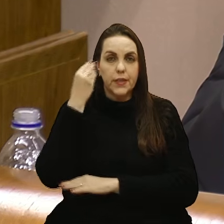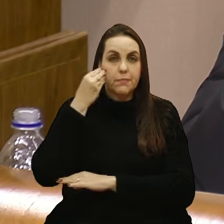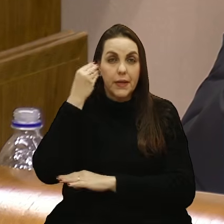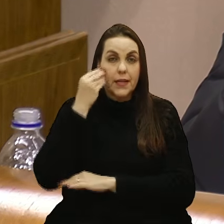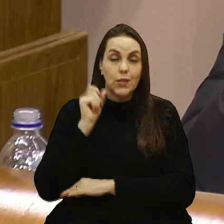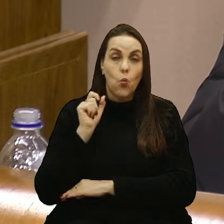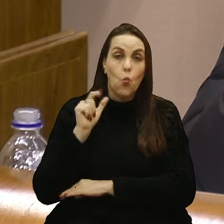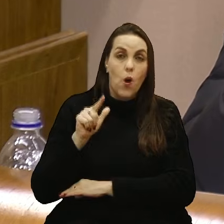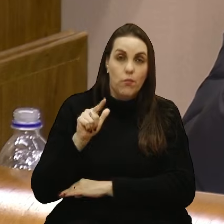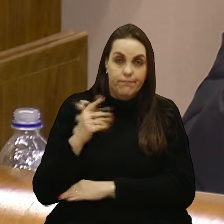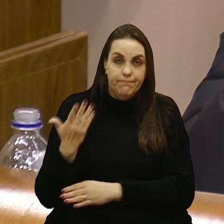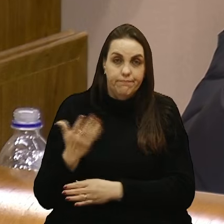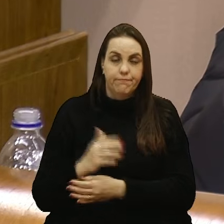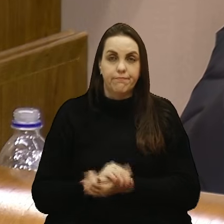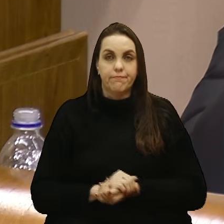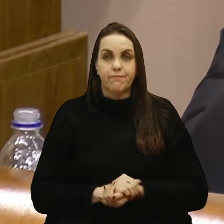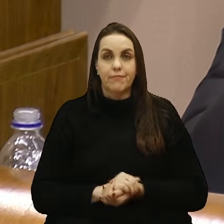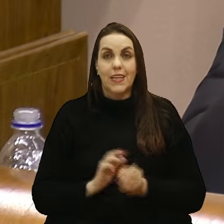Bom,